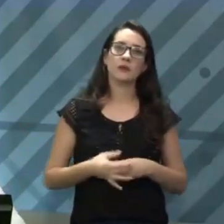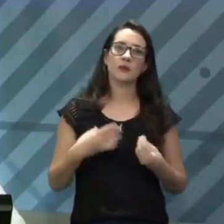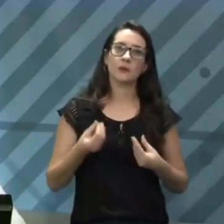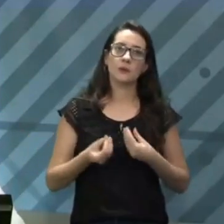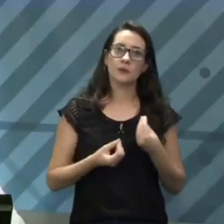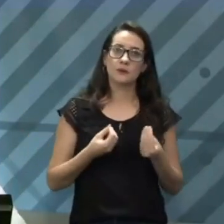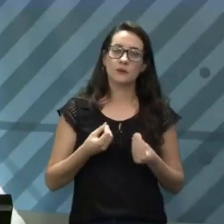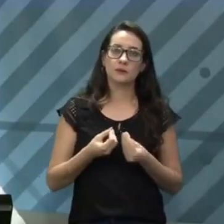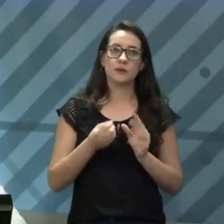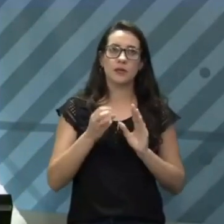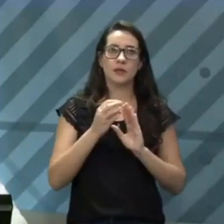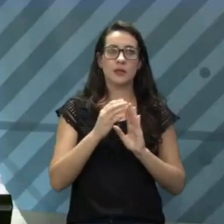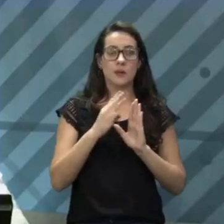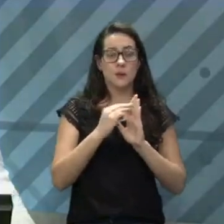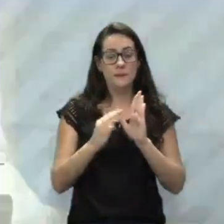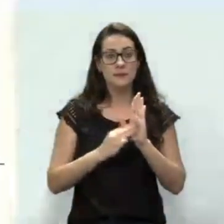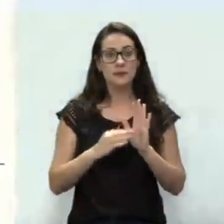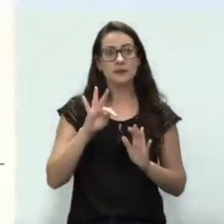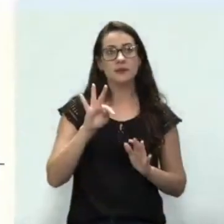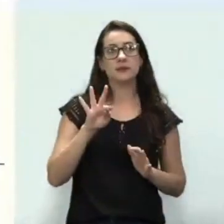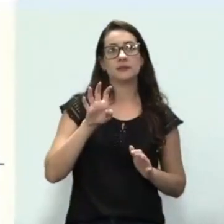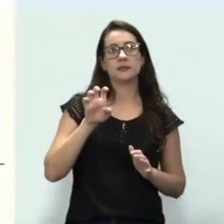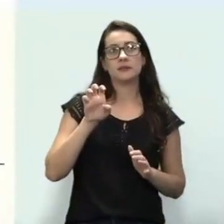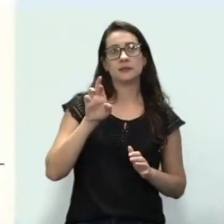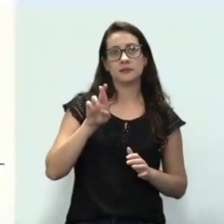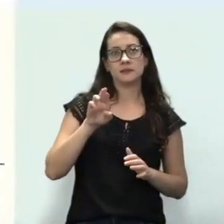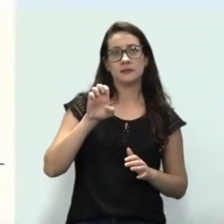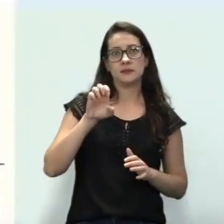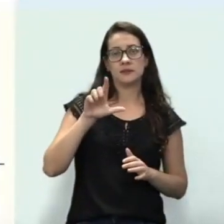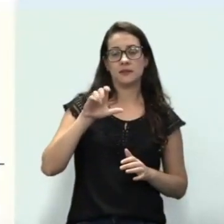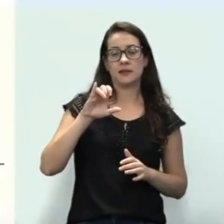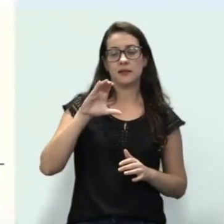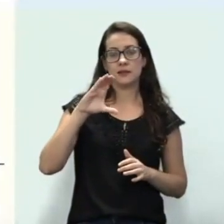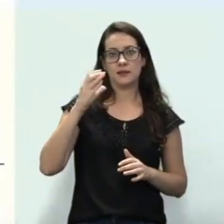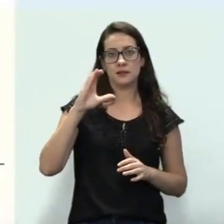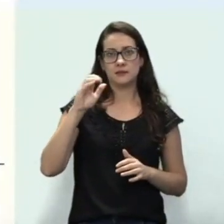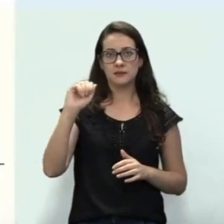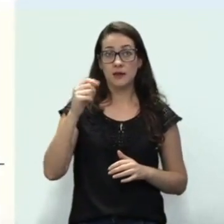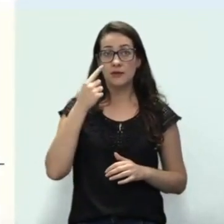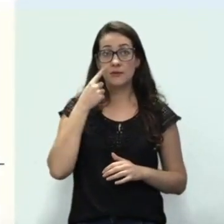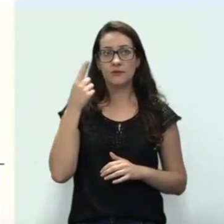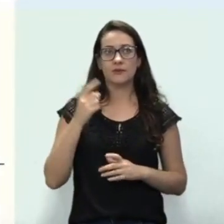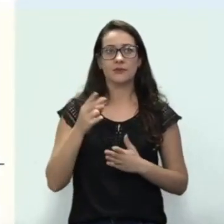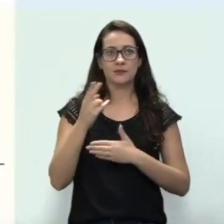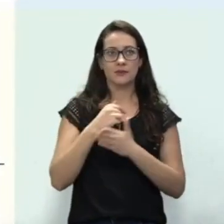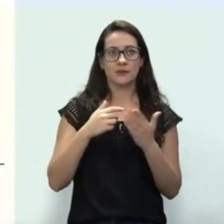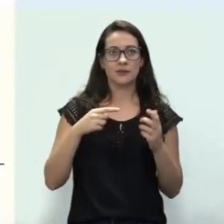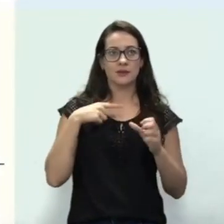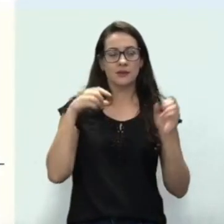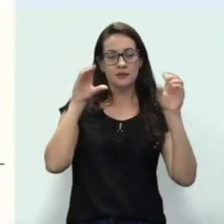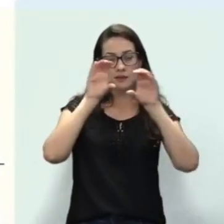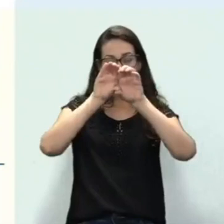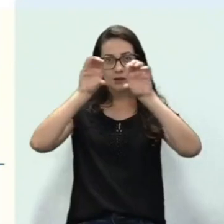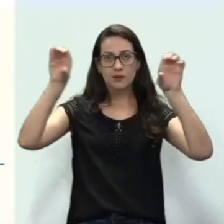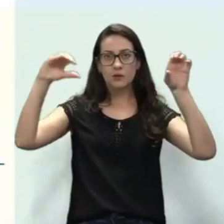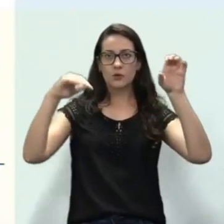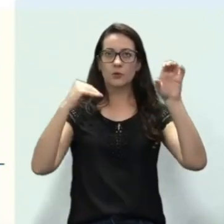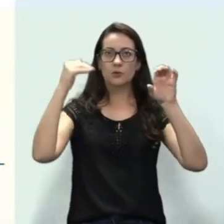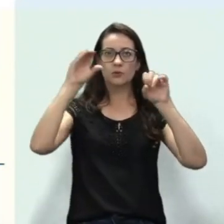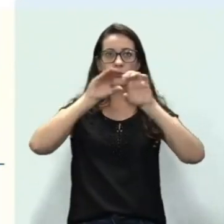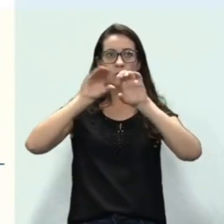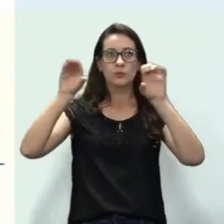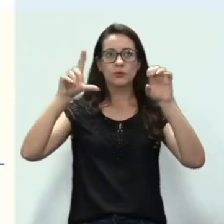funciona o modelo de treliça. Como a gente vê aqui no desenho, a gente tem o banzo superior da nossa viga, que ele